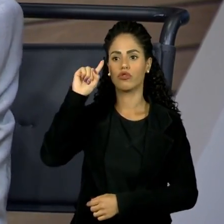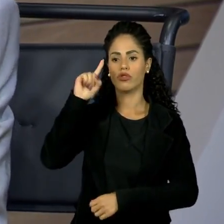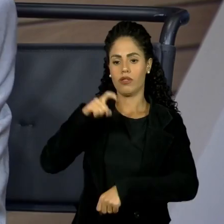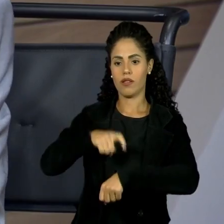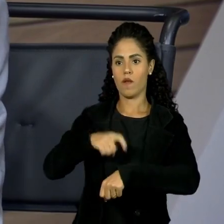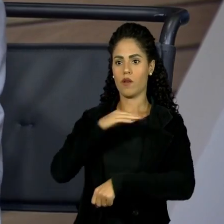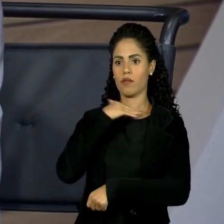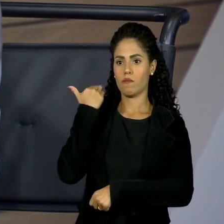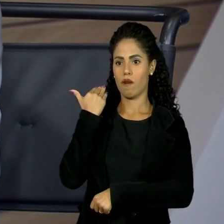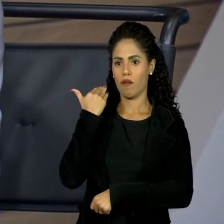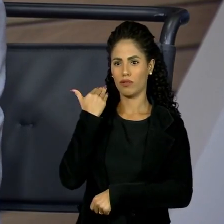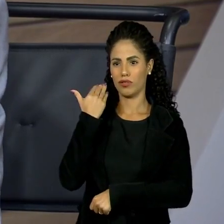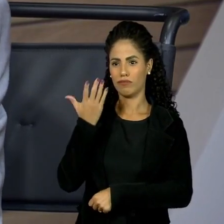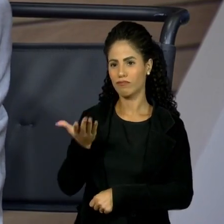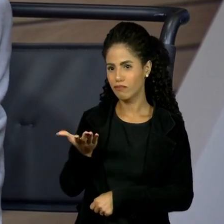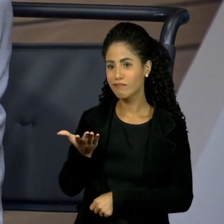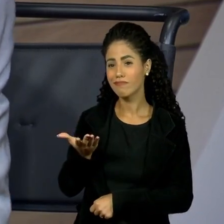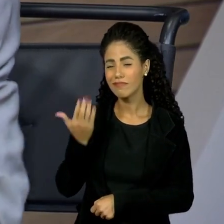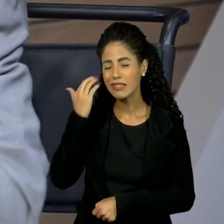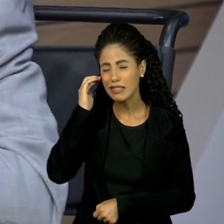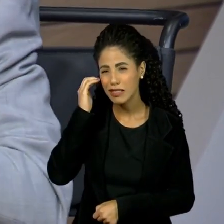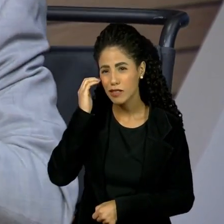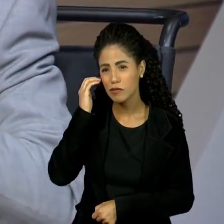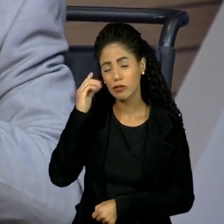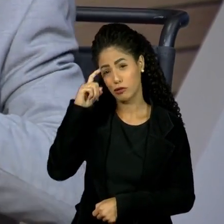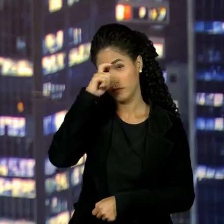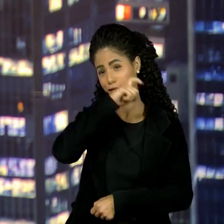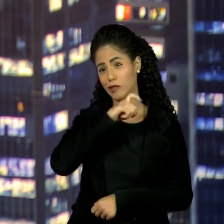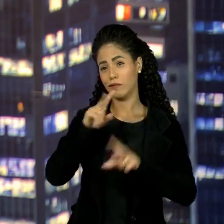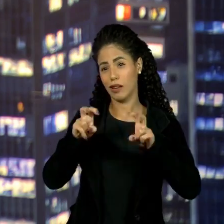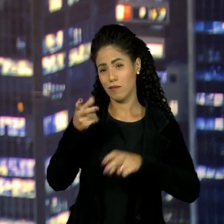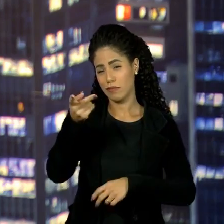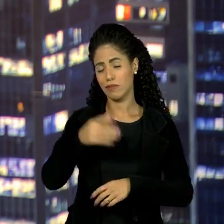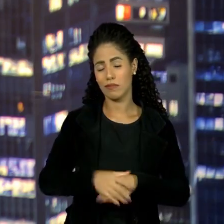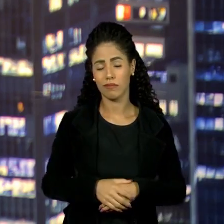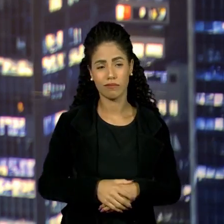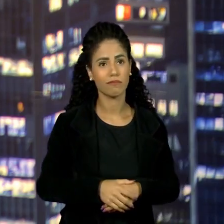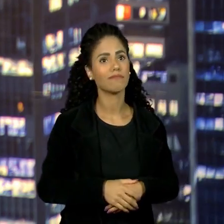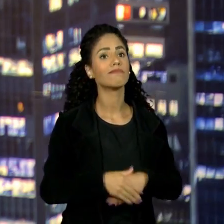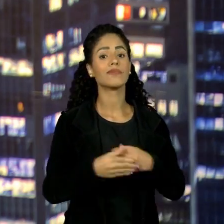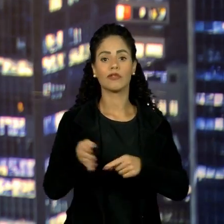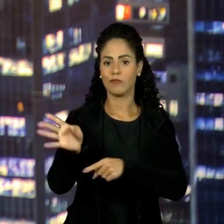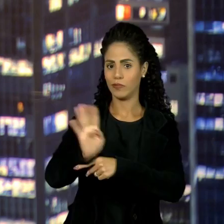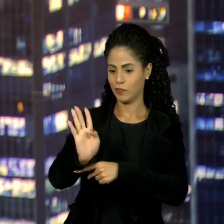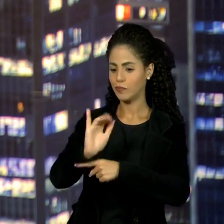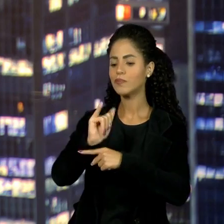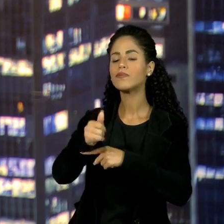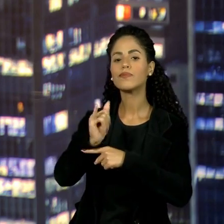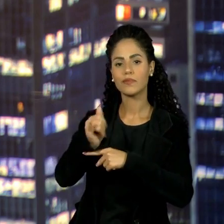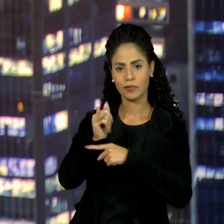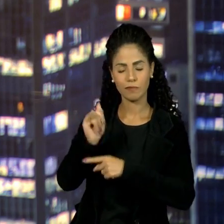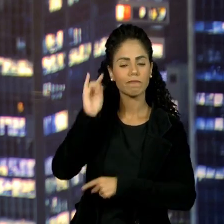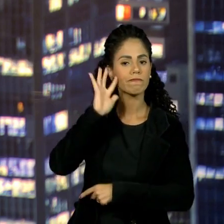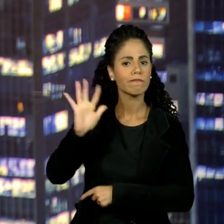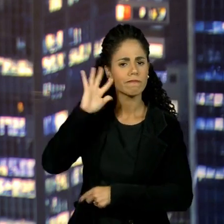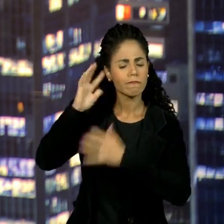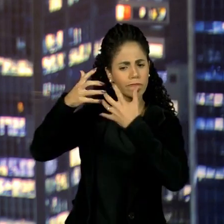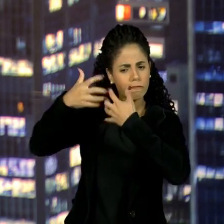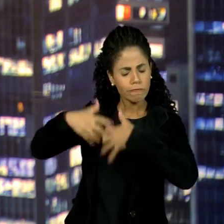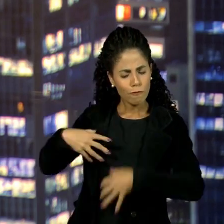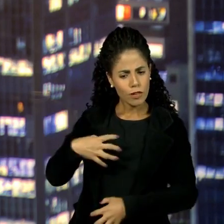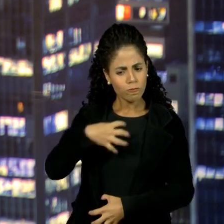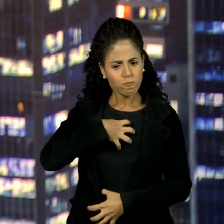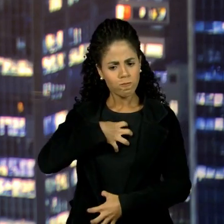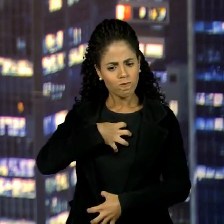não valerá a pena ser vivido. Bom, o documentário traz reflexões profundas, né, sobre a